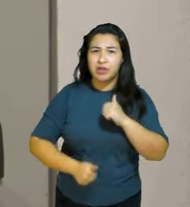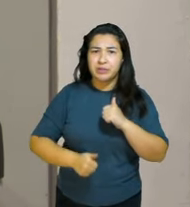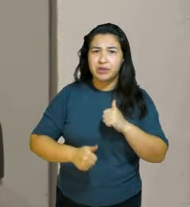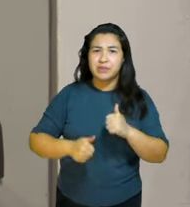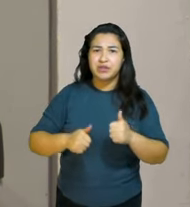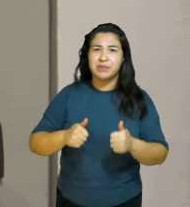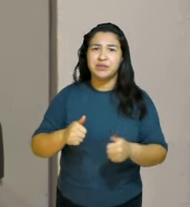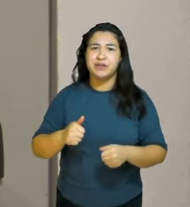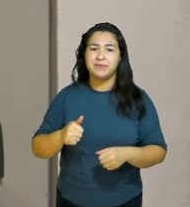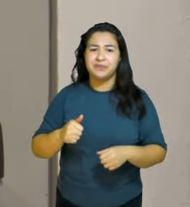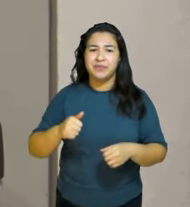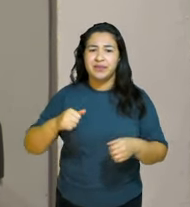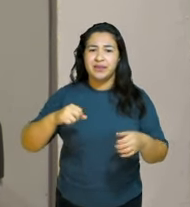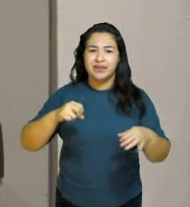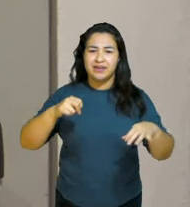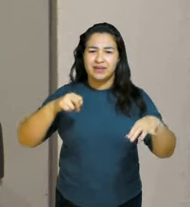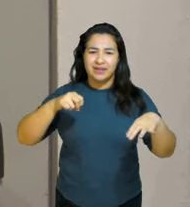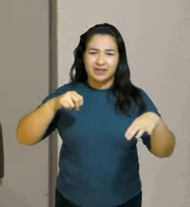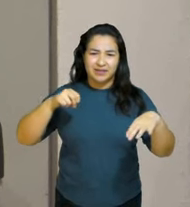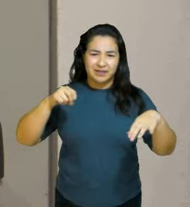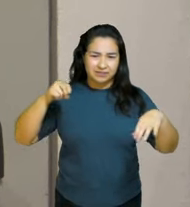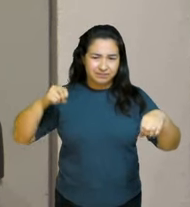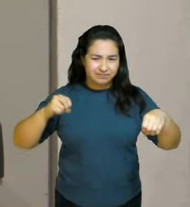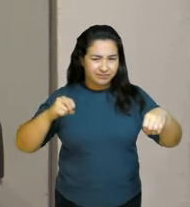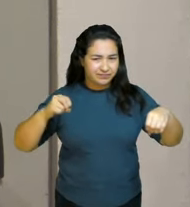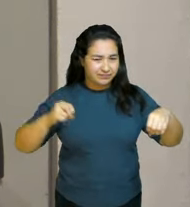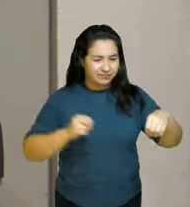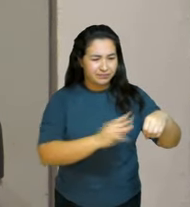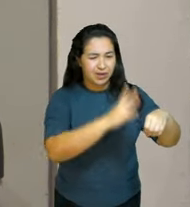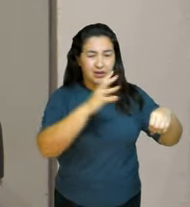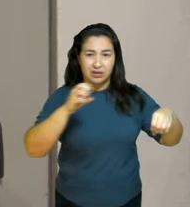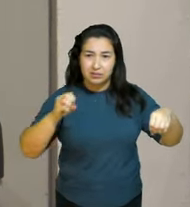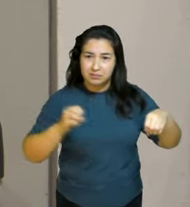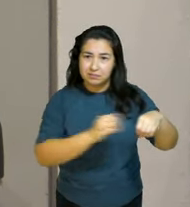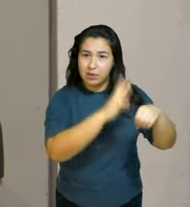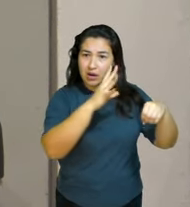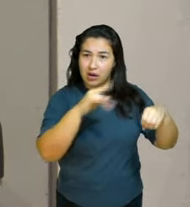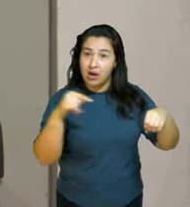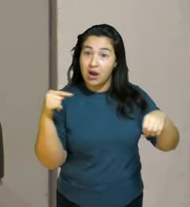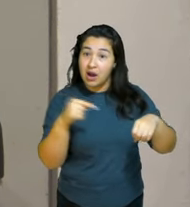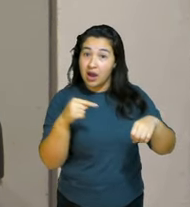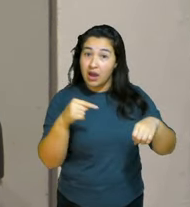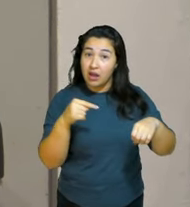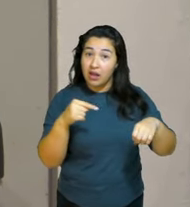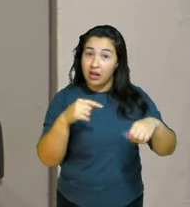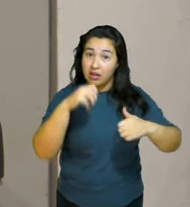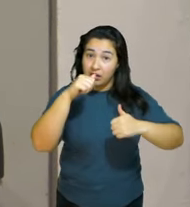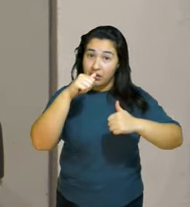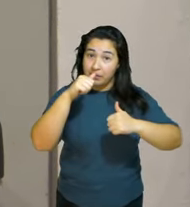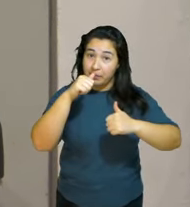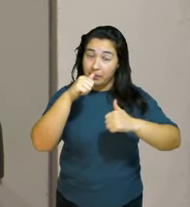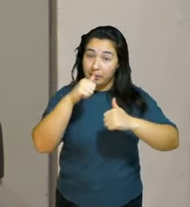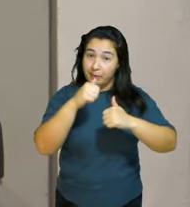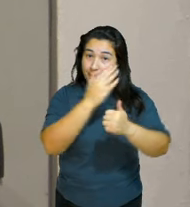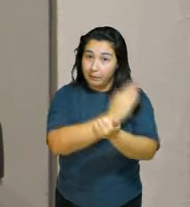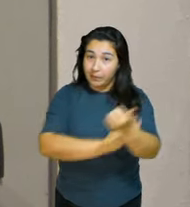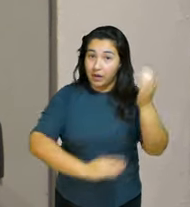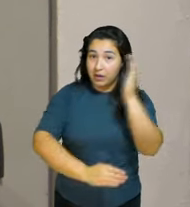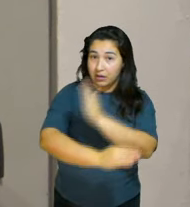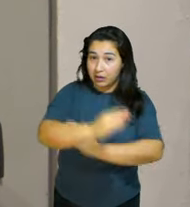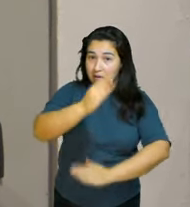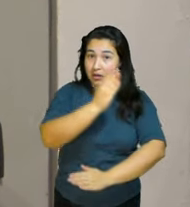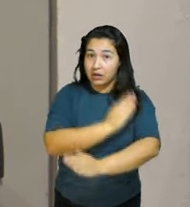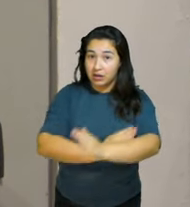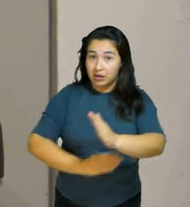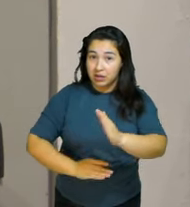não podemos esquecer, a gente tem falado muito do atletismo, mas a bocha paralímpica eram mais de 70 atletas, com comprometimento de